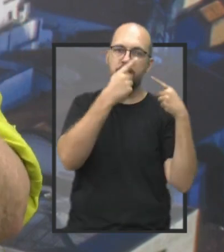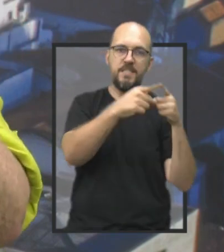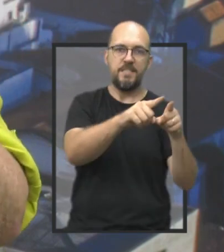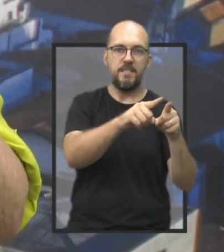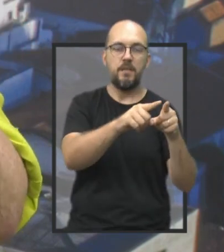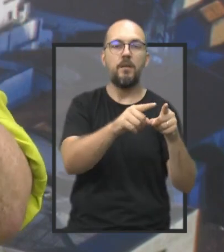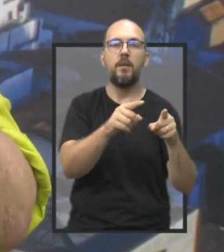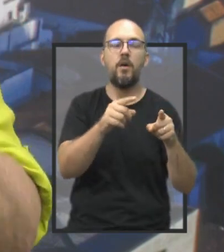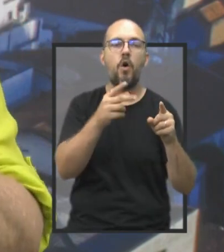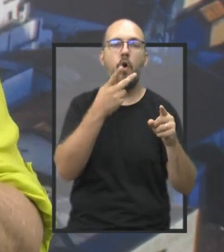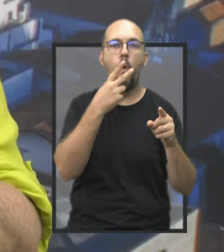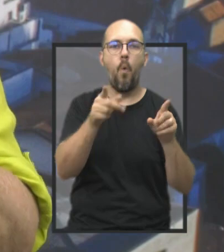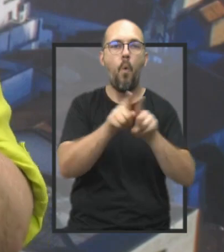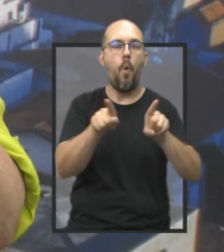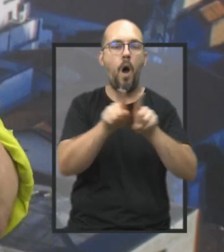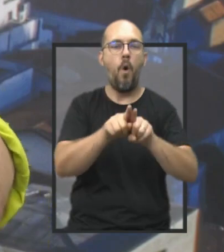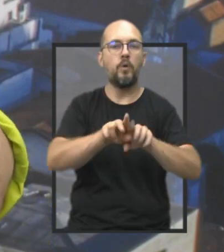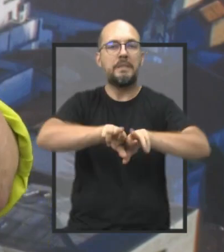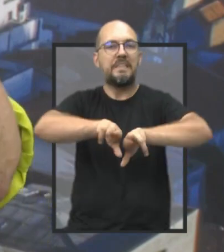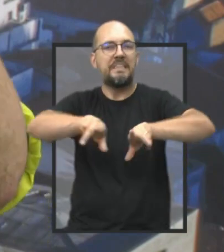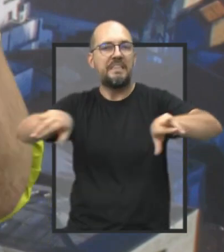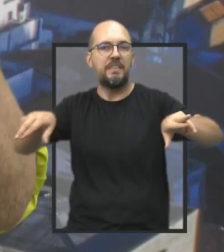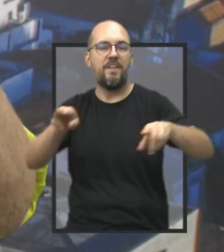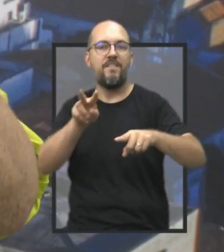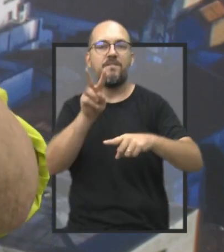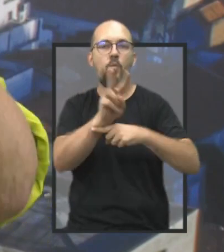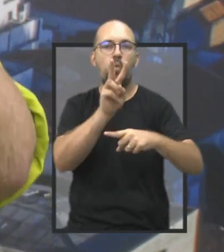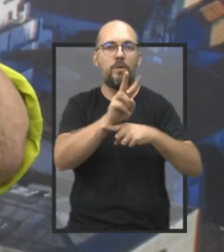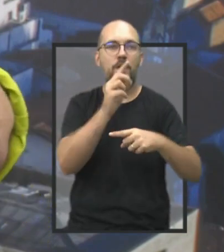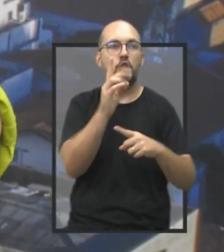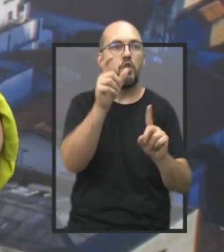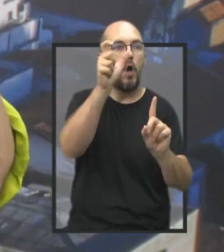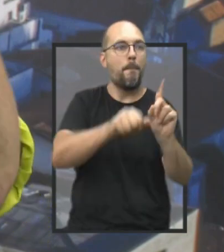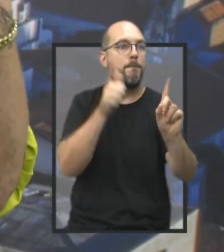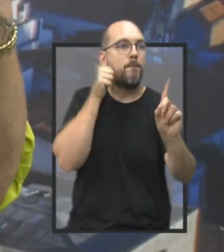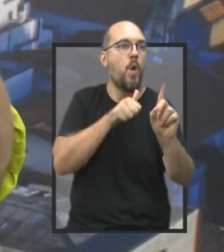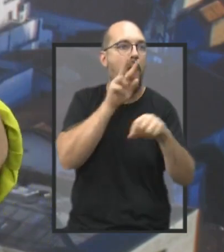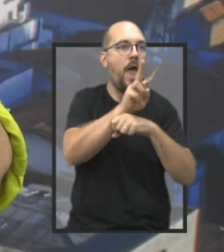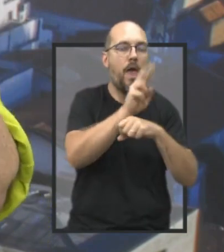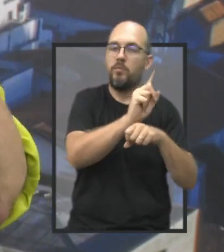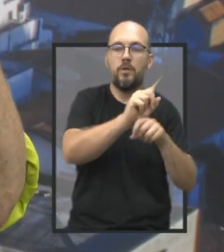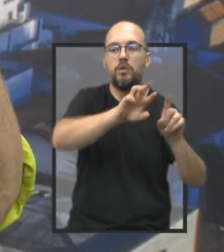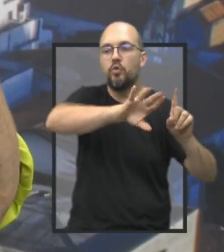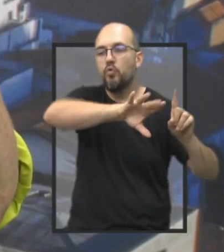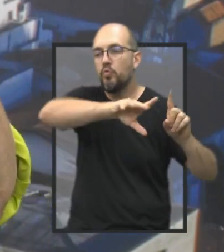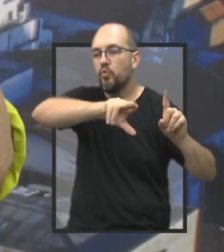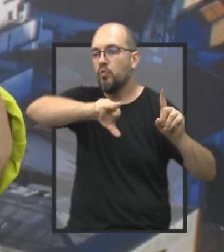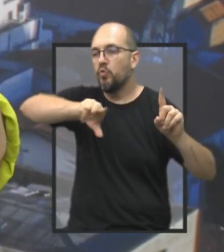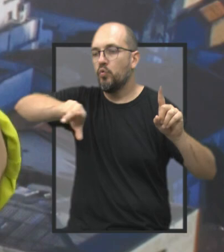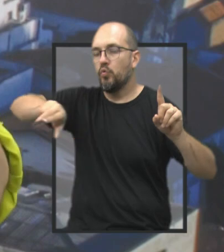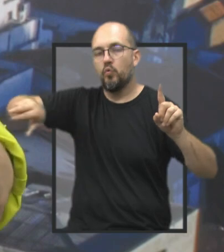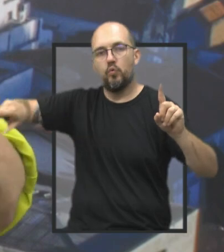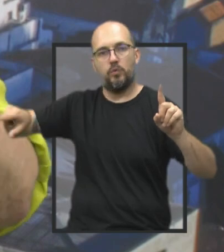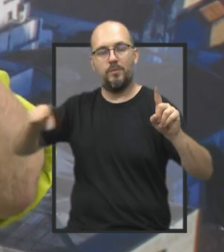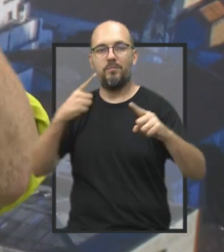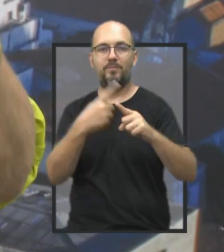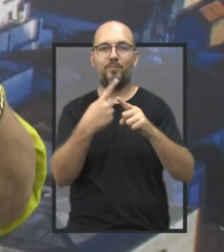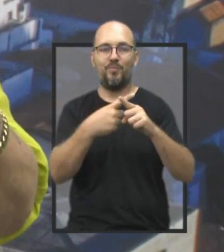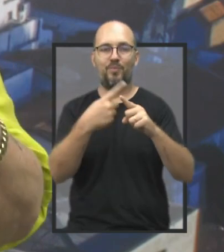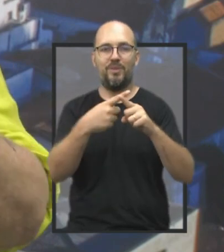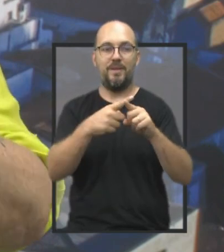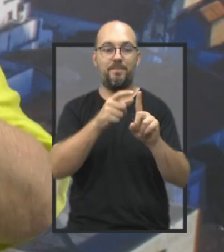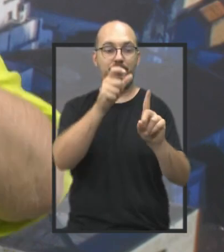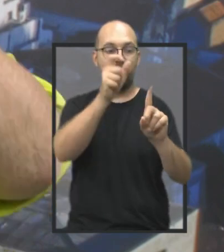não estamos falando apenas em cuidar de mulheres, mas movimentando essa revolução